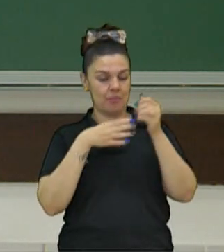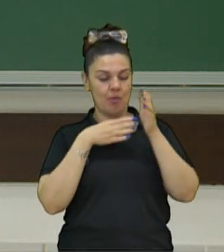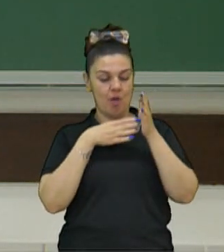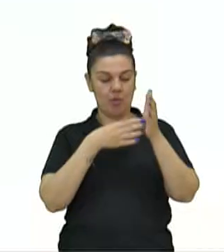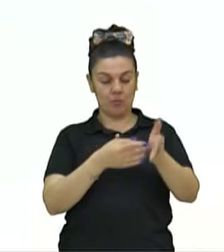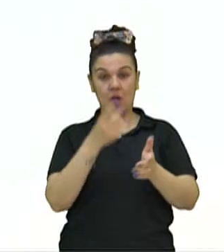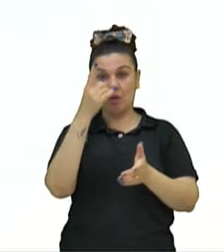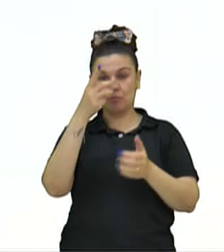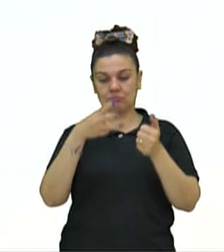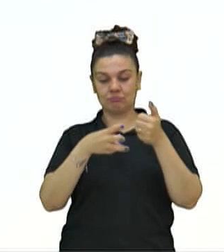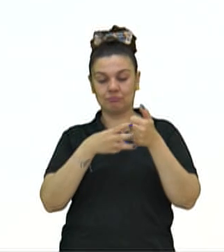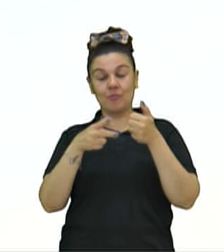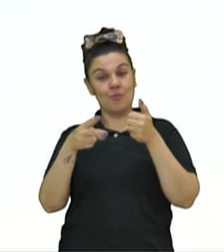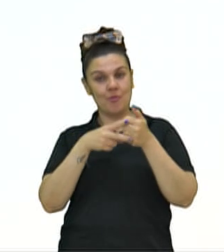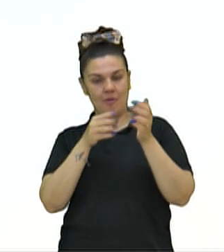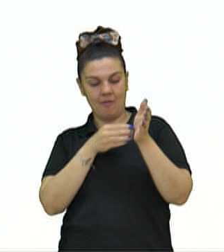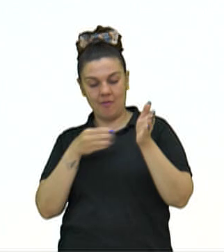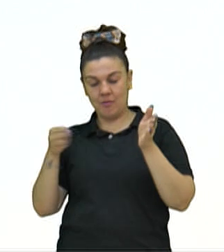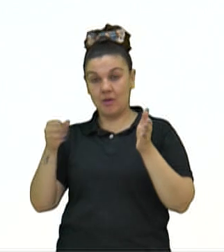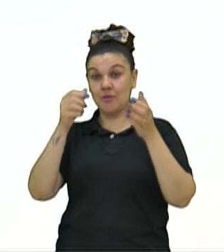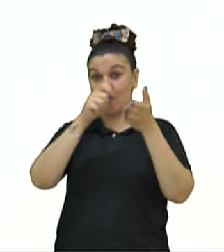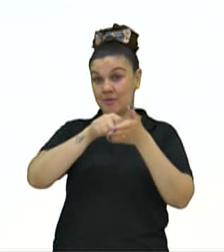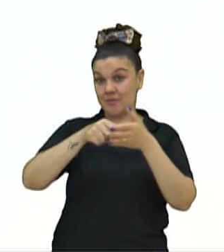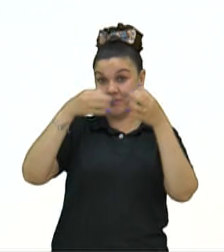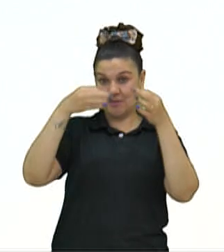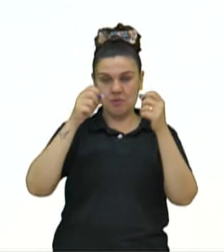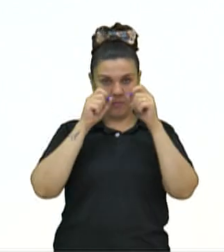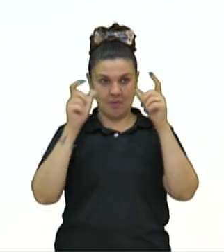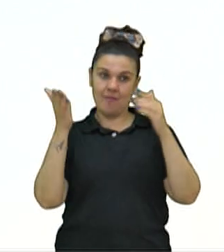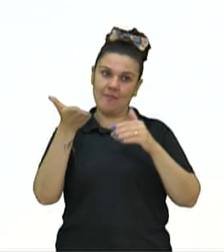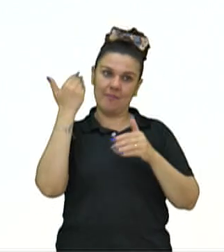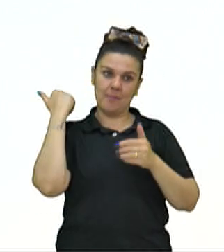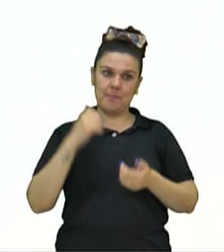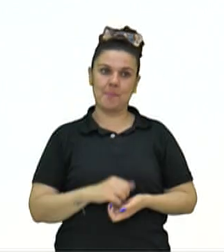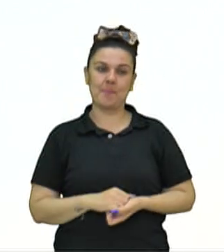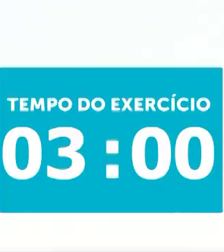irregular. Escreve no teu caderno. Agora você tem que escrever ele bem certinho, presta atenção. Let's go!